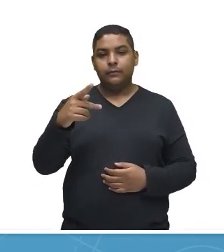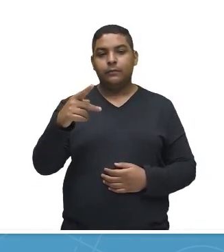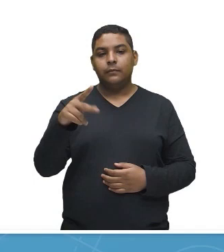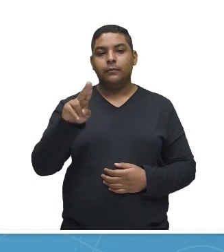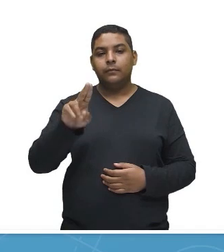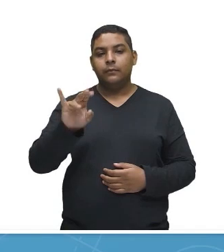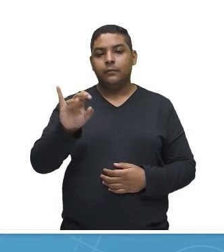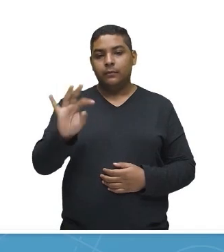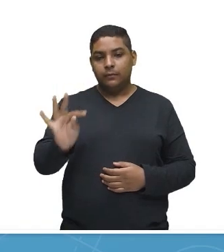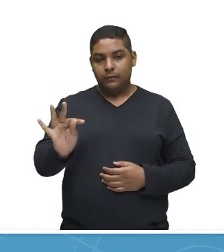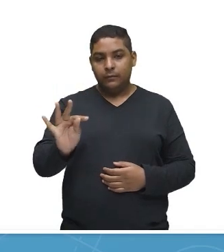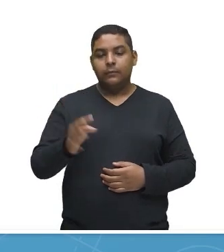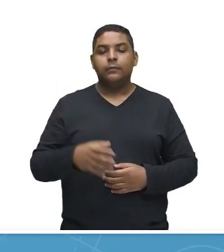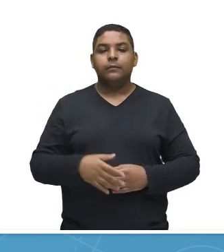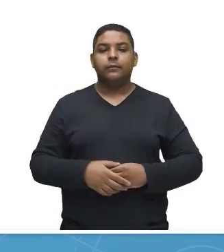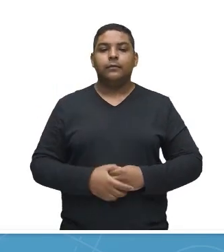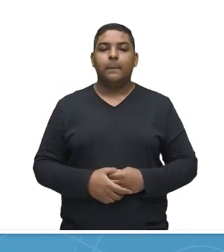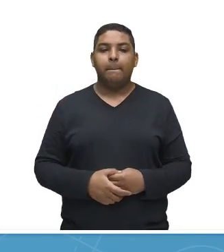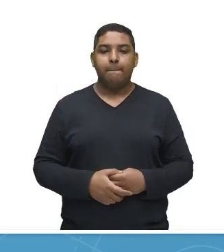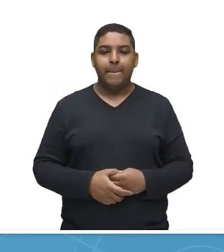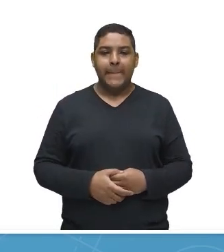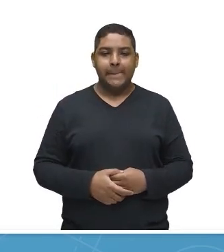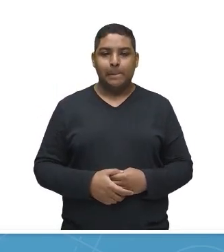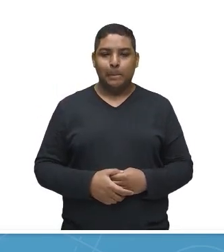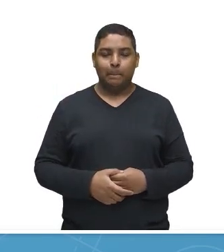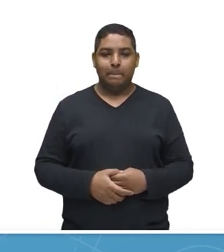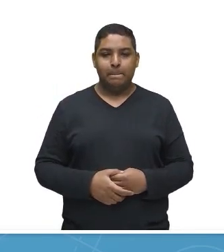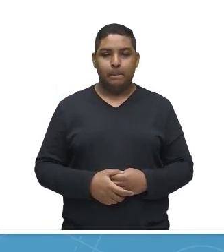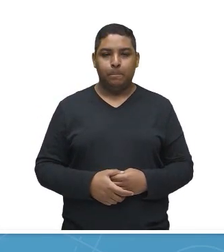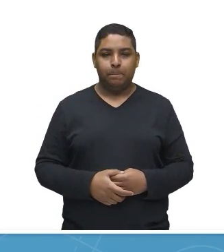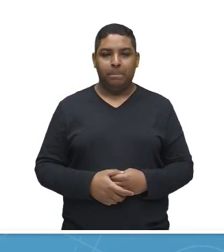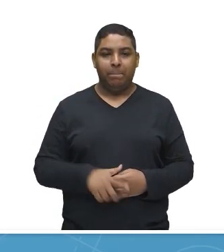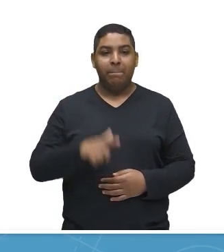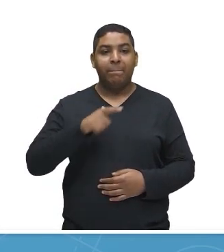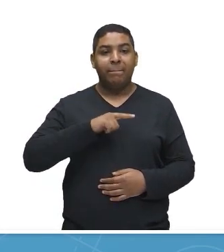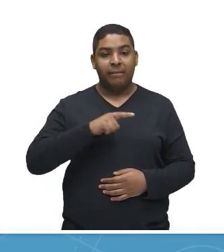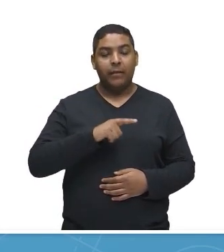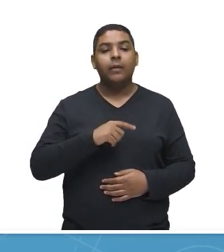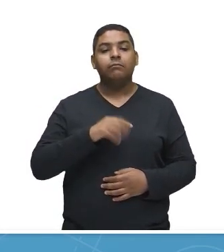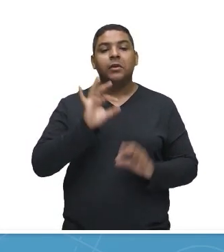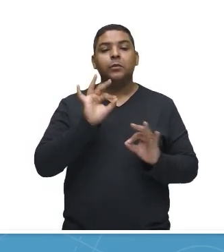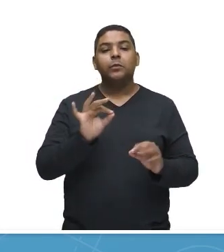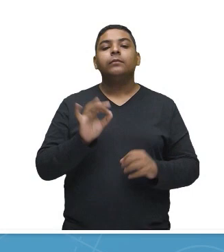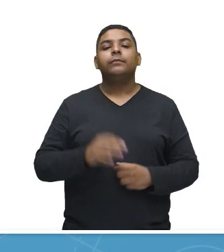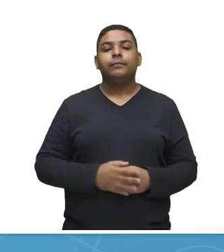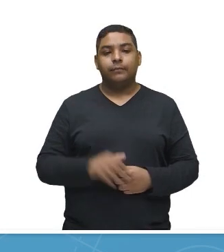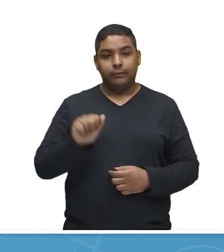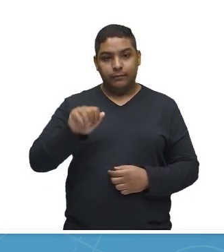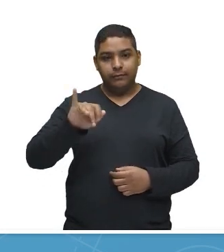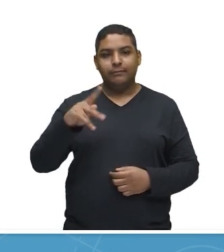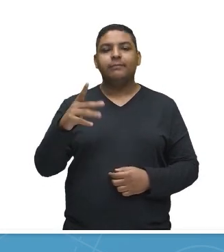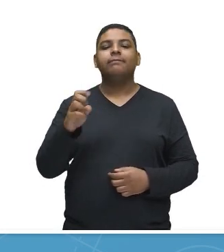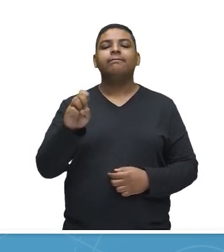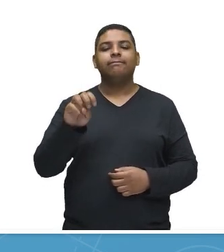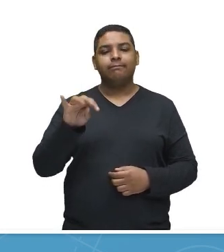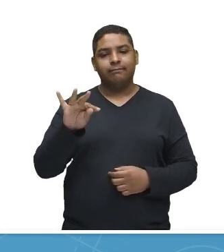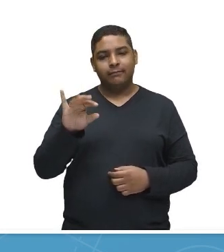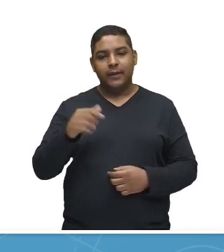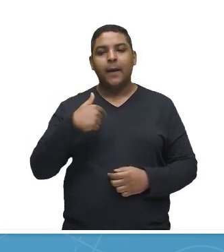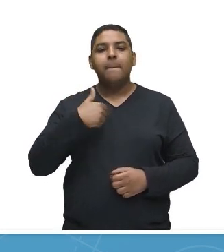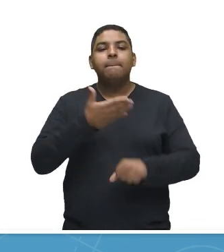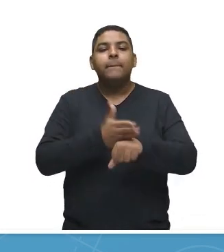nosso gabarito? Vem cá. Então, olha só, no nosso gabarito diz assim: o I can quit é praticada